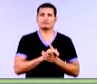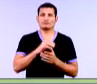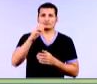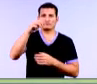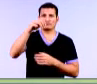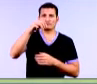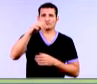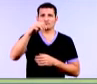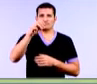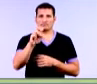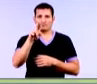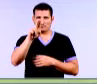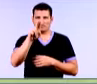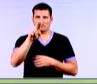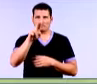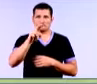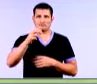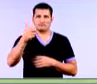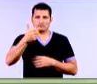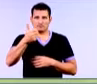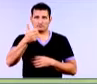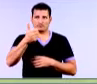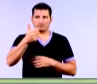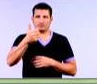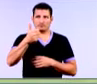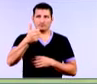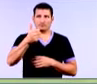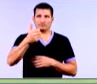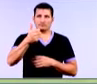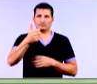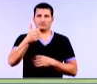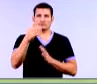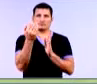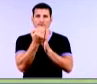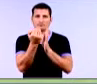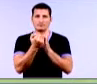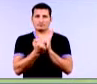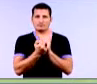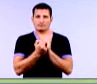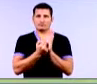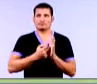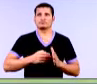meu primeiro programa.